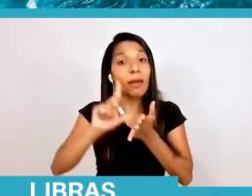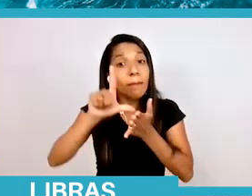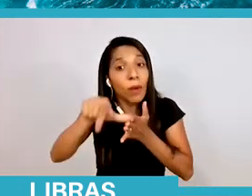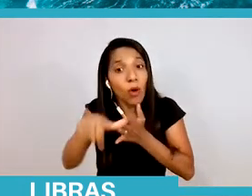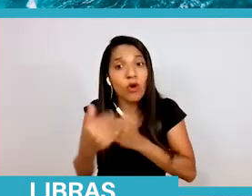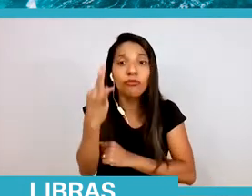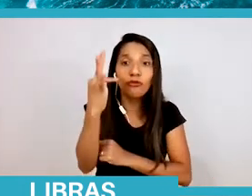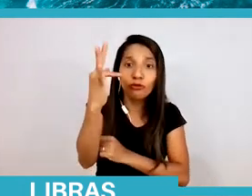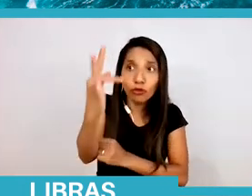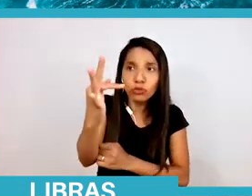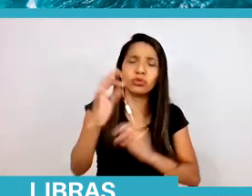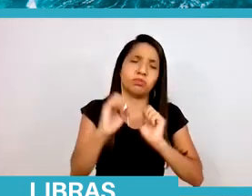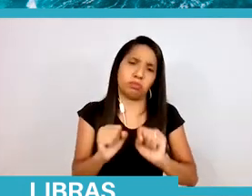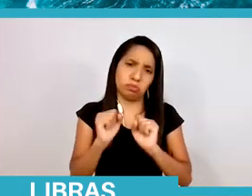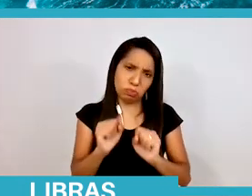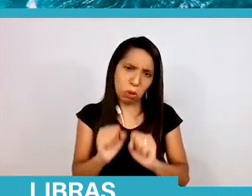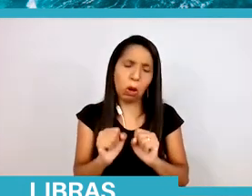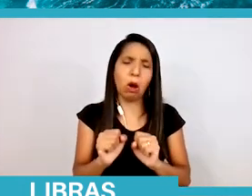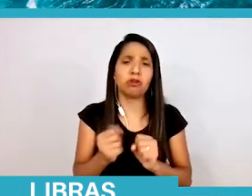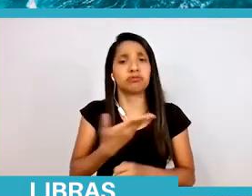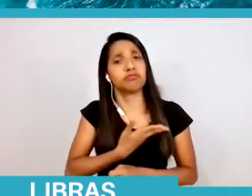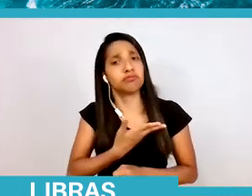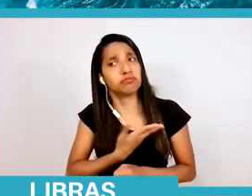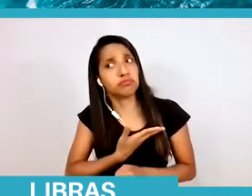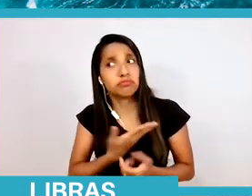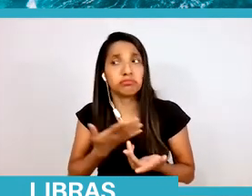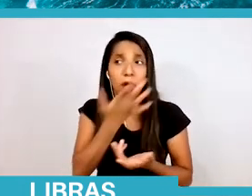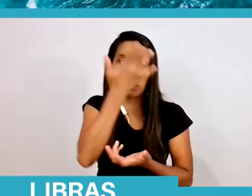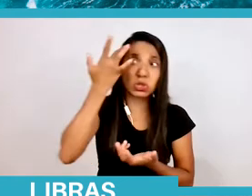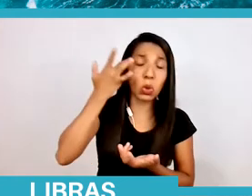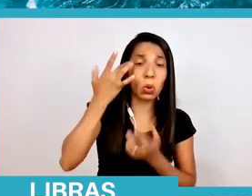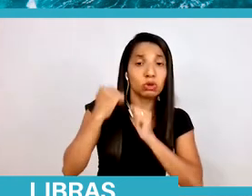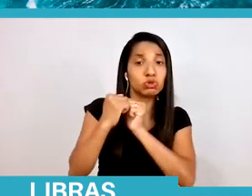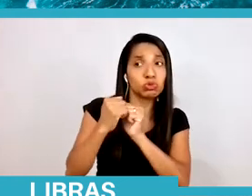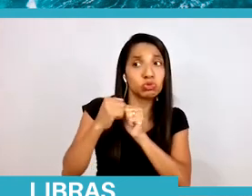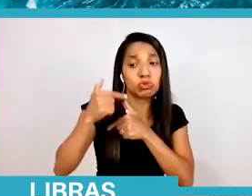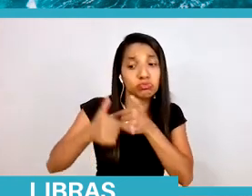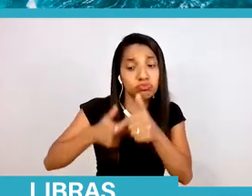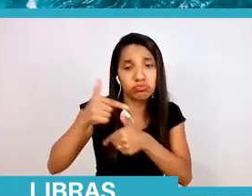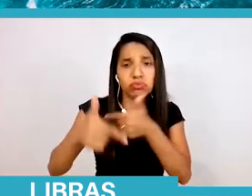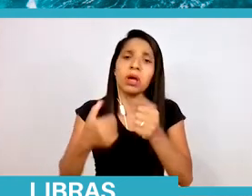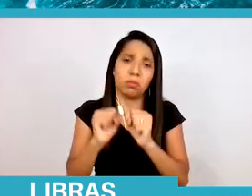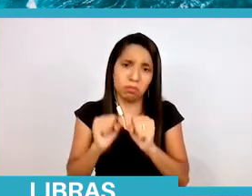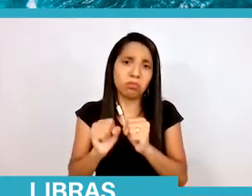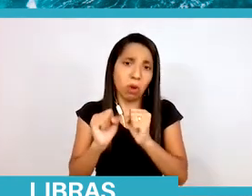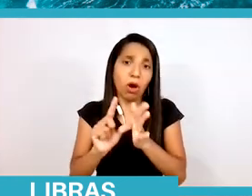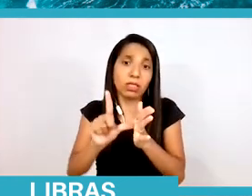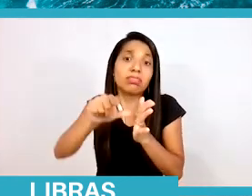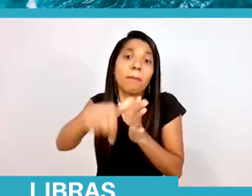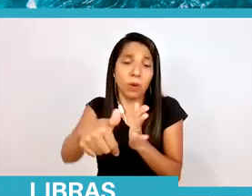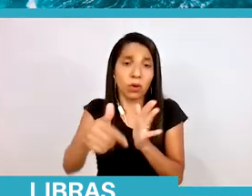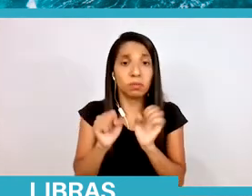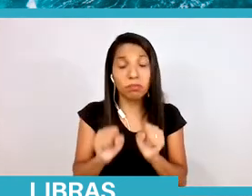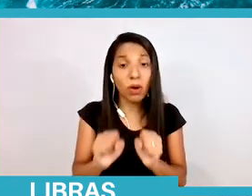um colega, um amigo como cofundador, para que futuramente você tenha ali